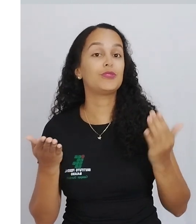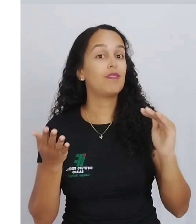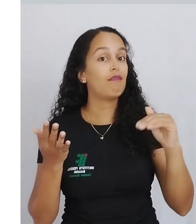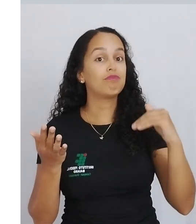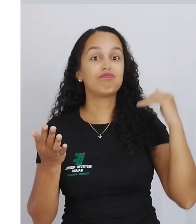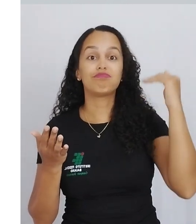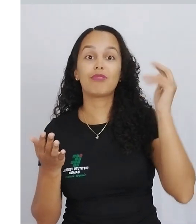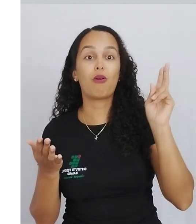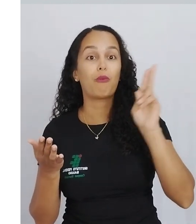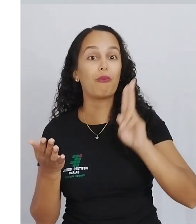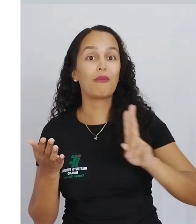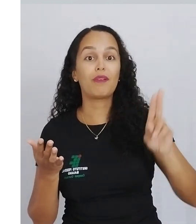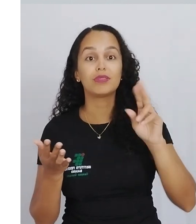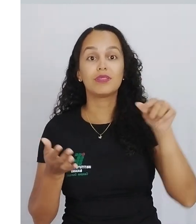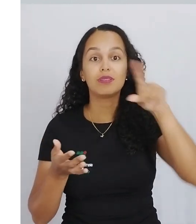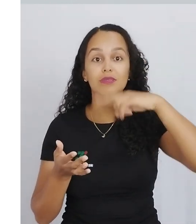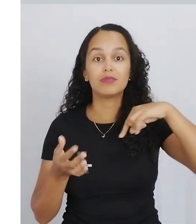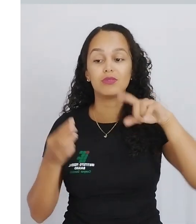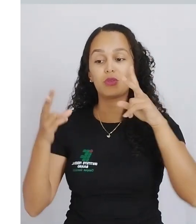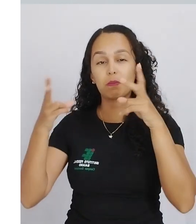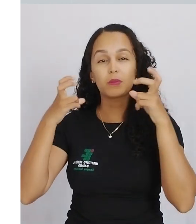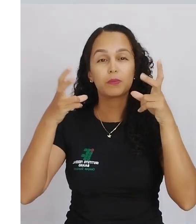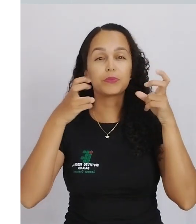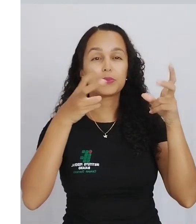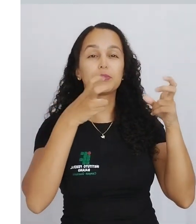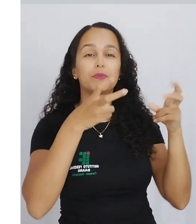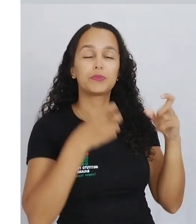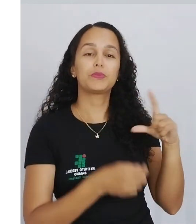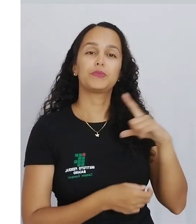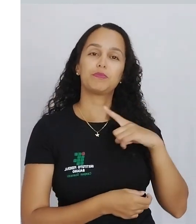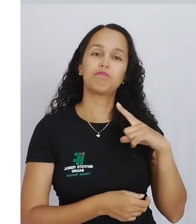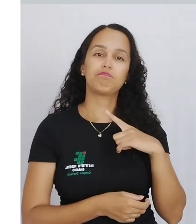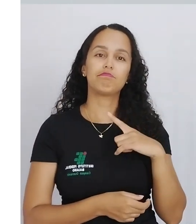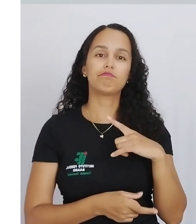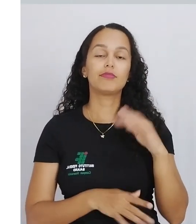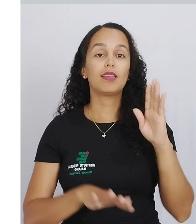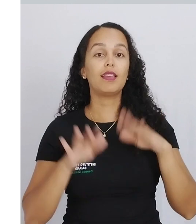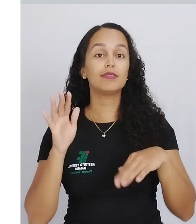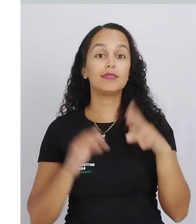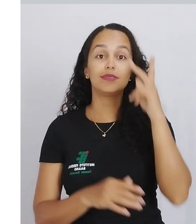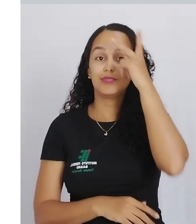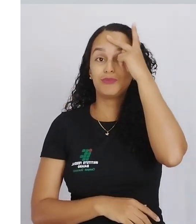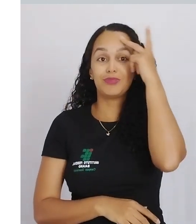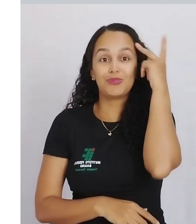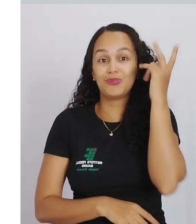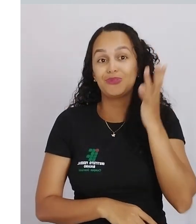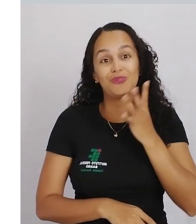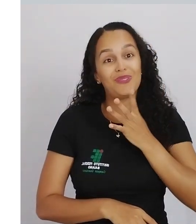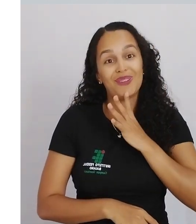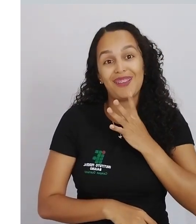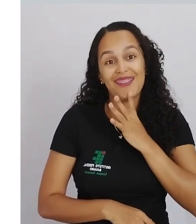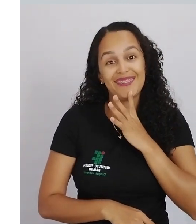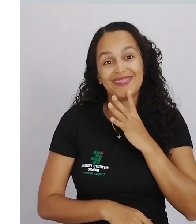dia e o tanto que a gente está vendo ele acontecer à nossa volta. E muitas das vezes as pessoas nem sabem que isso é o método científico, que esse é